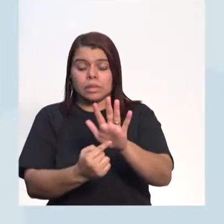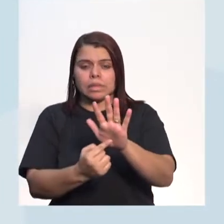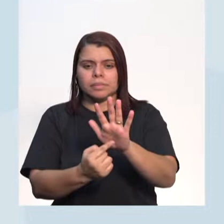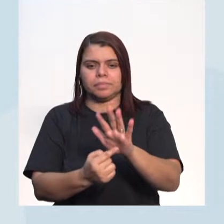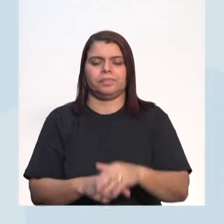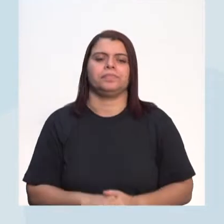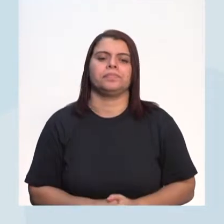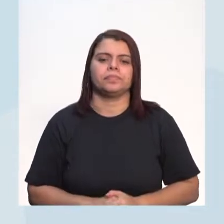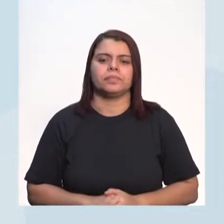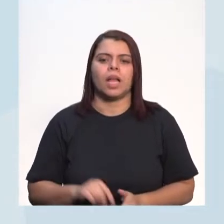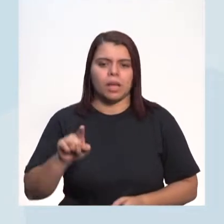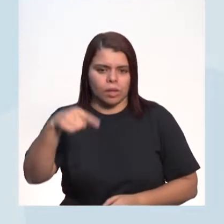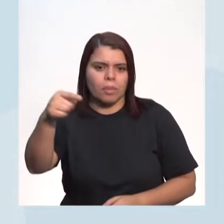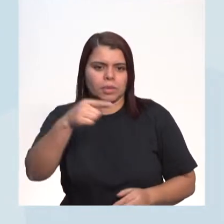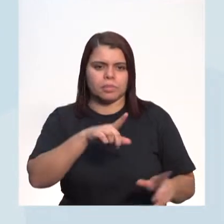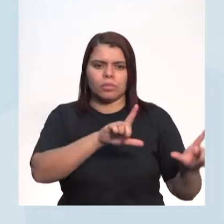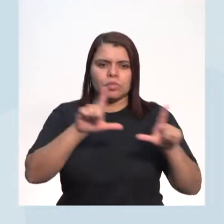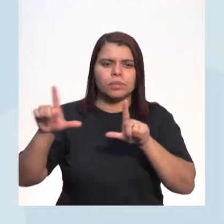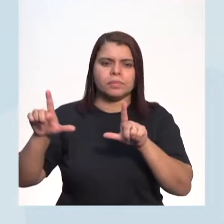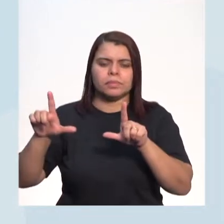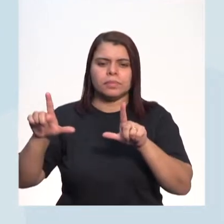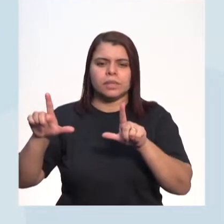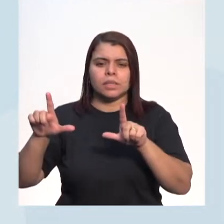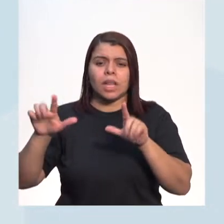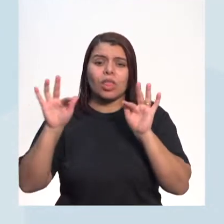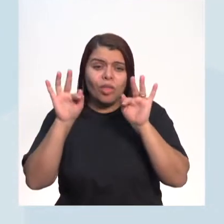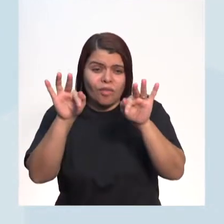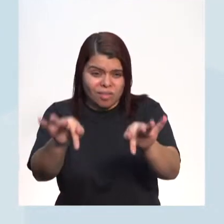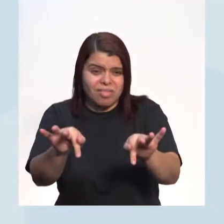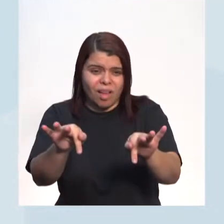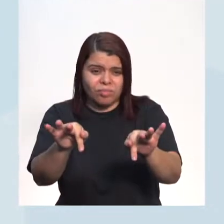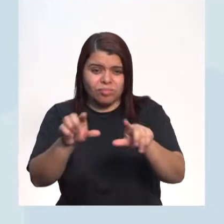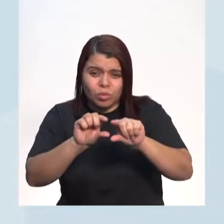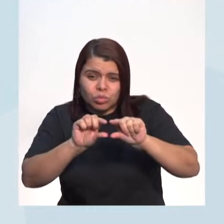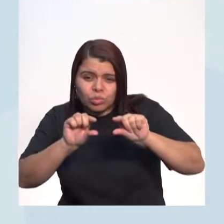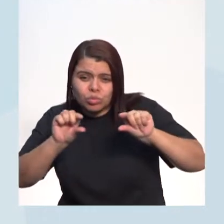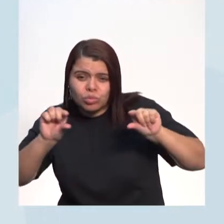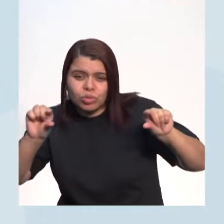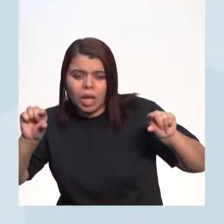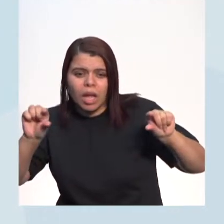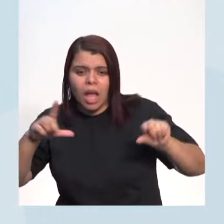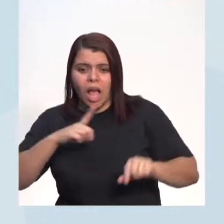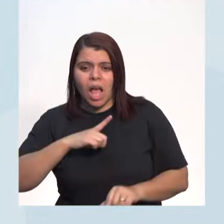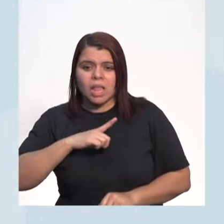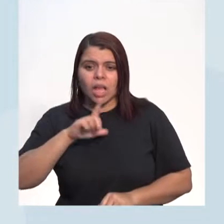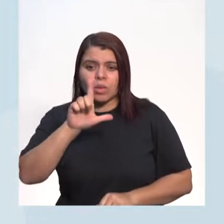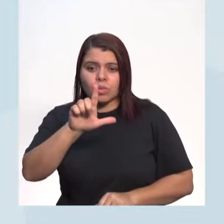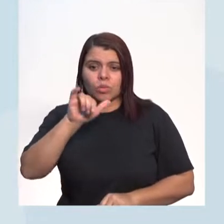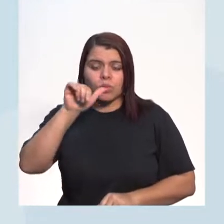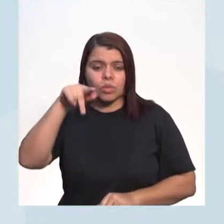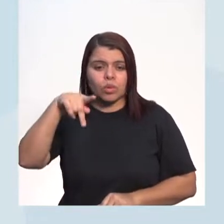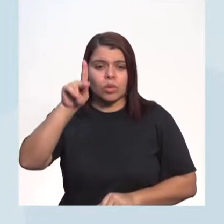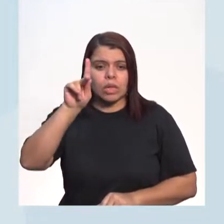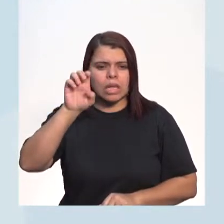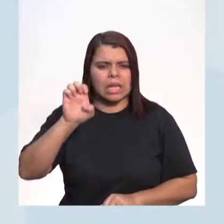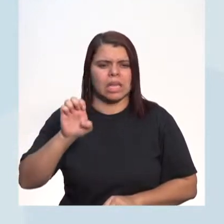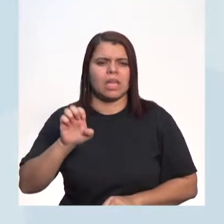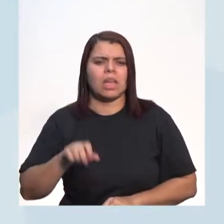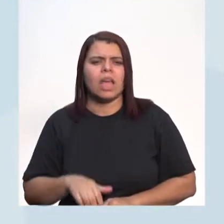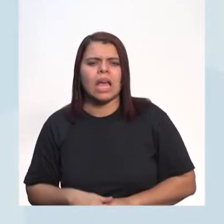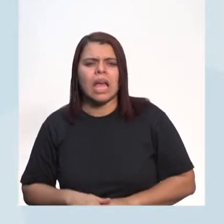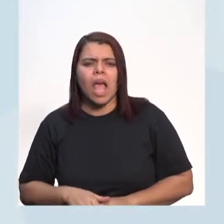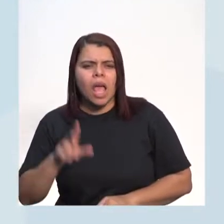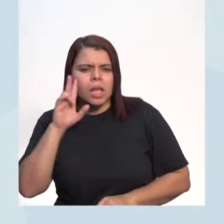próxima tela, por favor, Mariana. No final do primeiro parágrafo, tem um link que ele leva exatamente para o documento